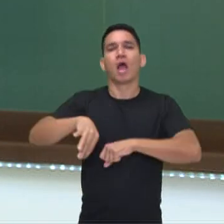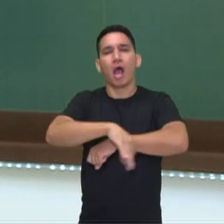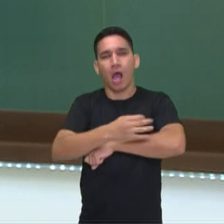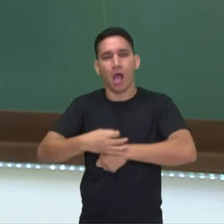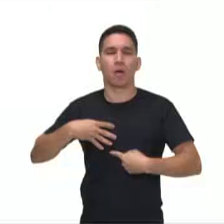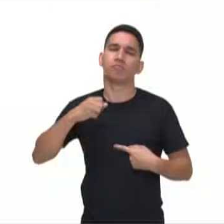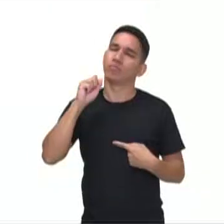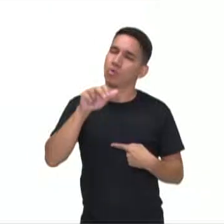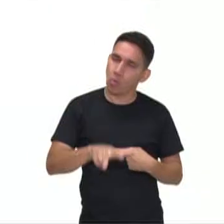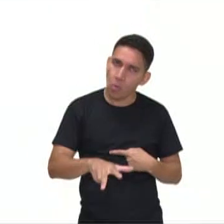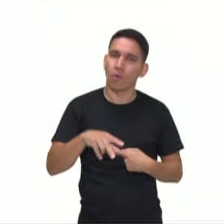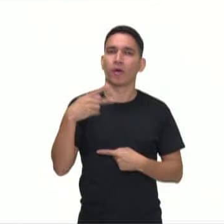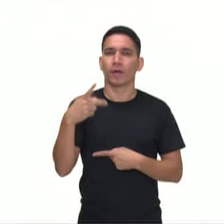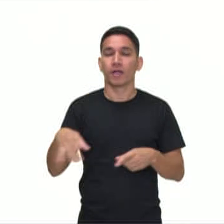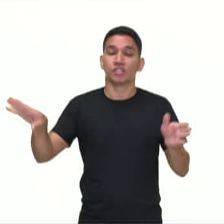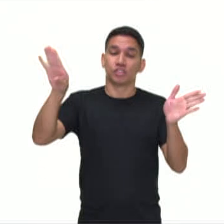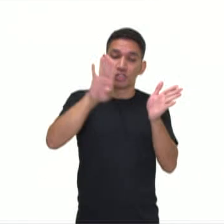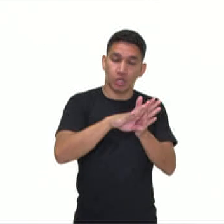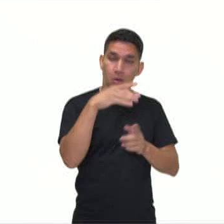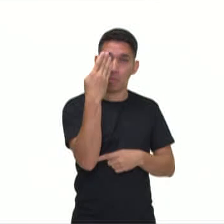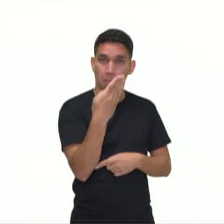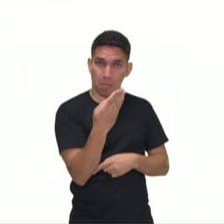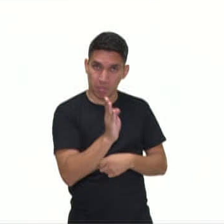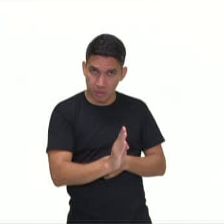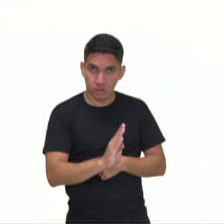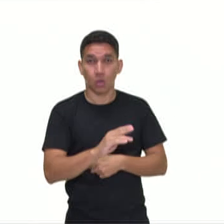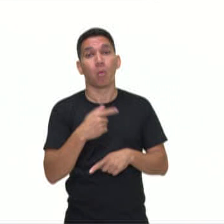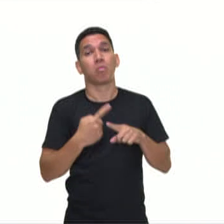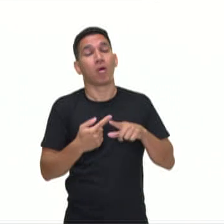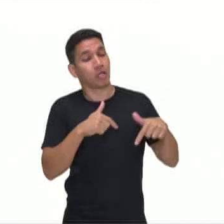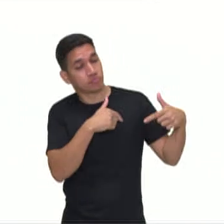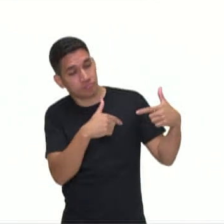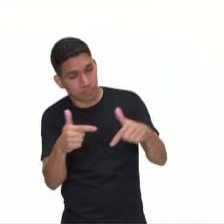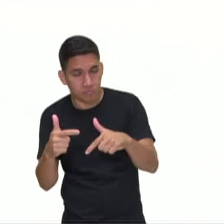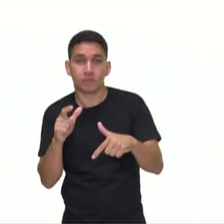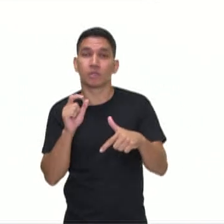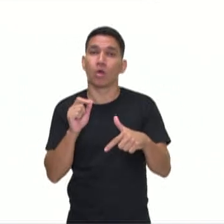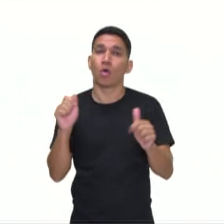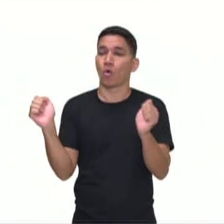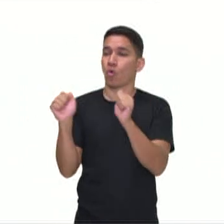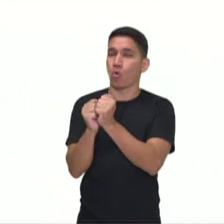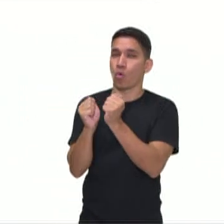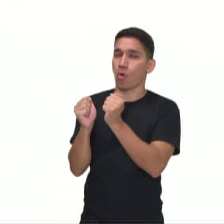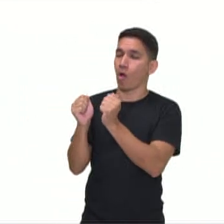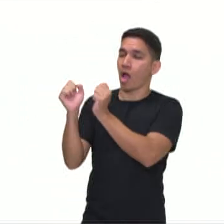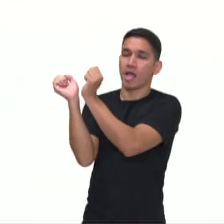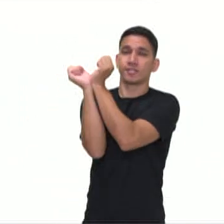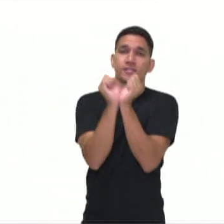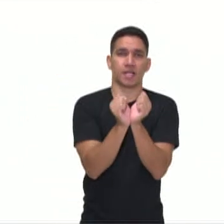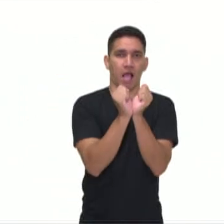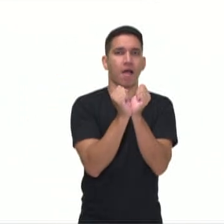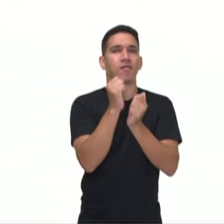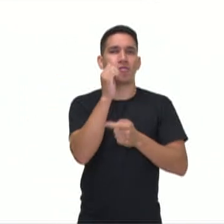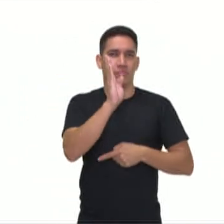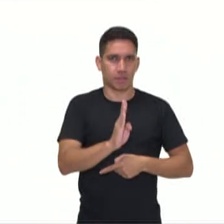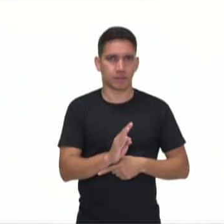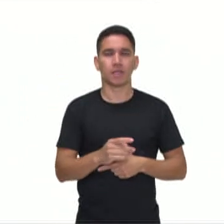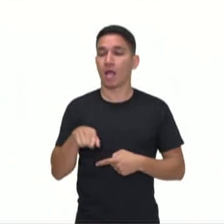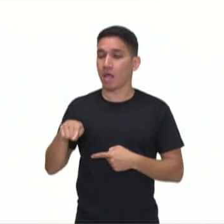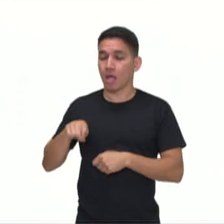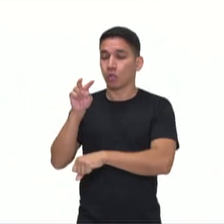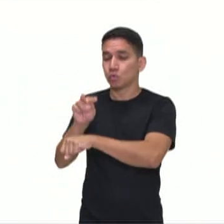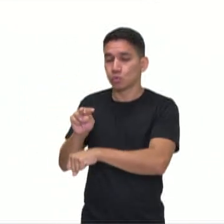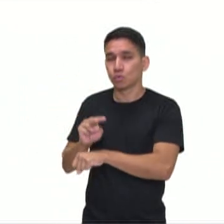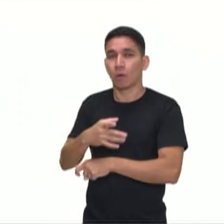Francisco Lisboa, que veio para o Brasil a trabalho como uma escrava brasileira, tá? Criado pelo pai, com